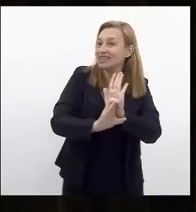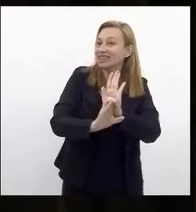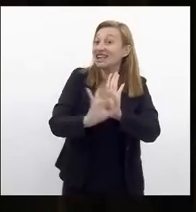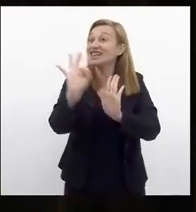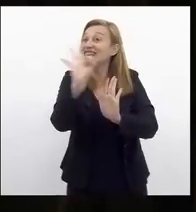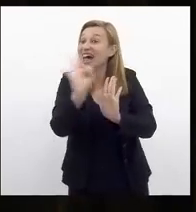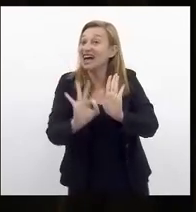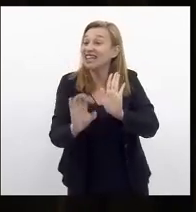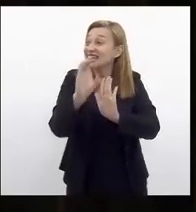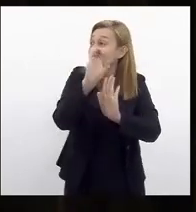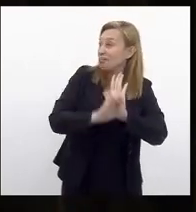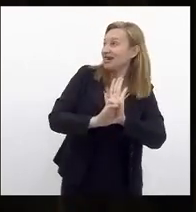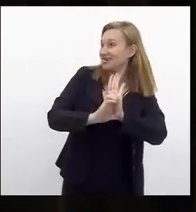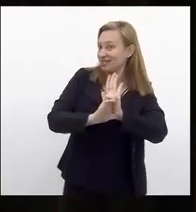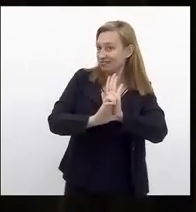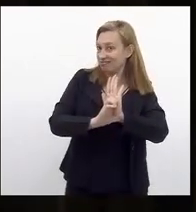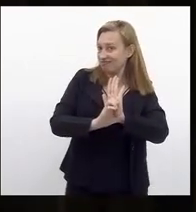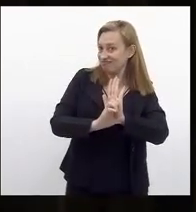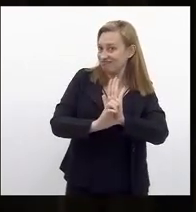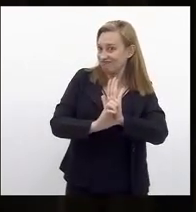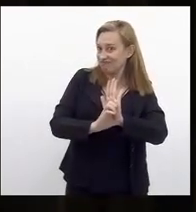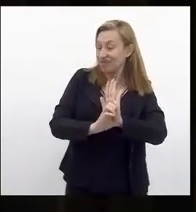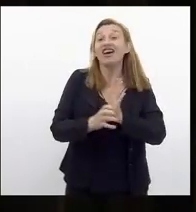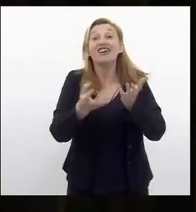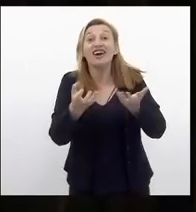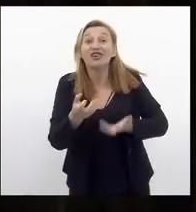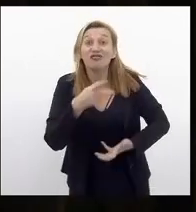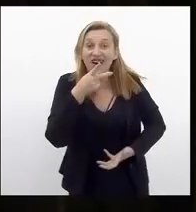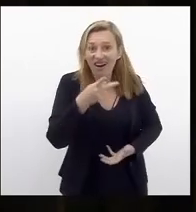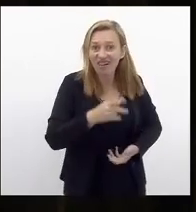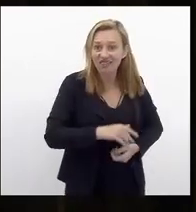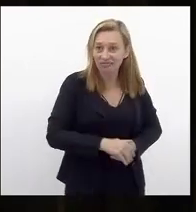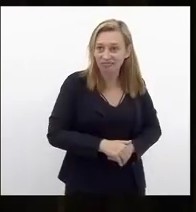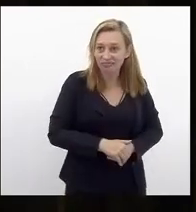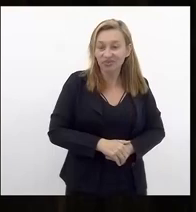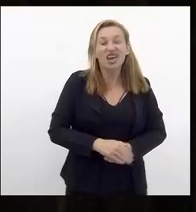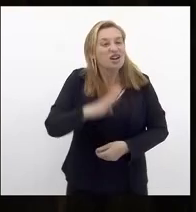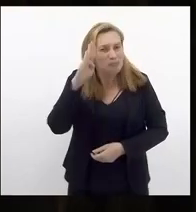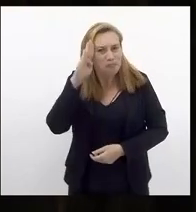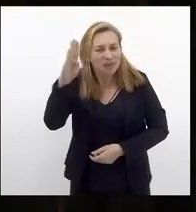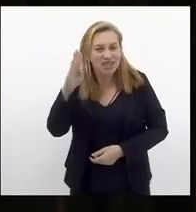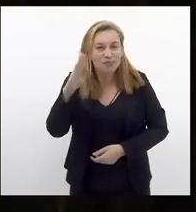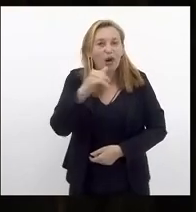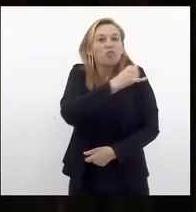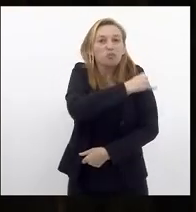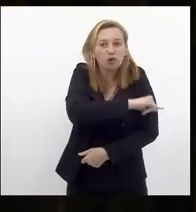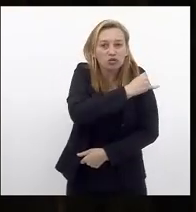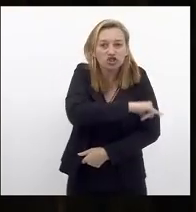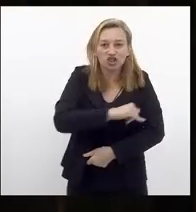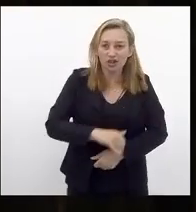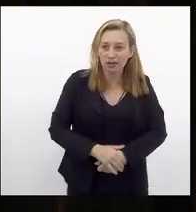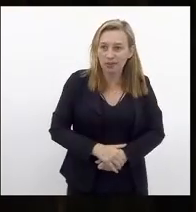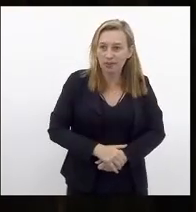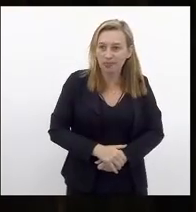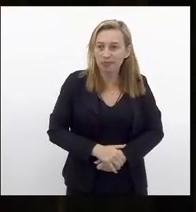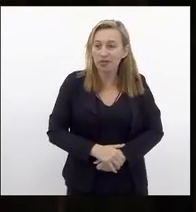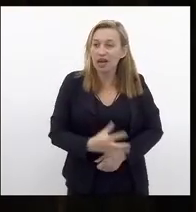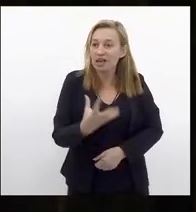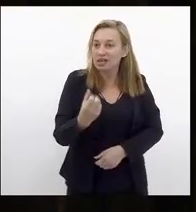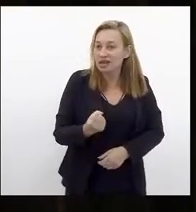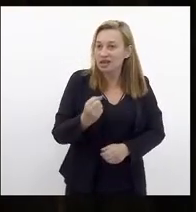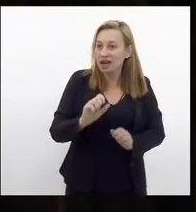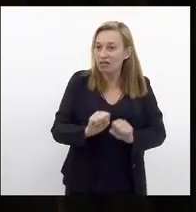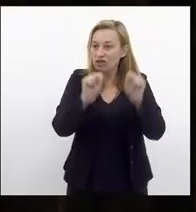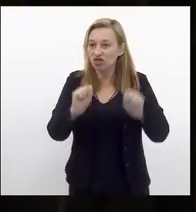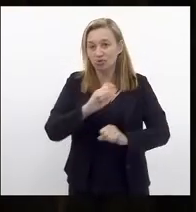bem uma Emenda quero dizer que a fundamental para o Rio de Janeiro aderir ao regime